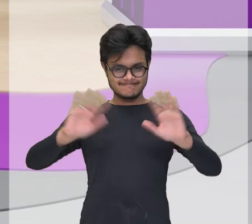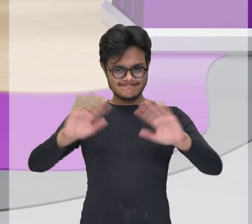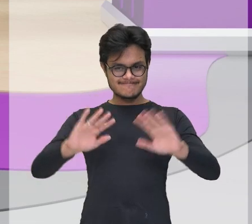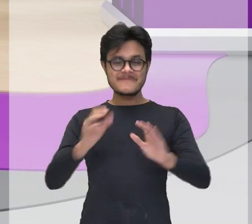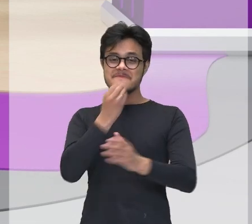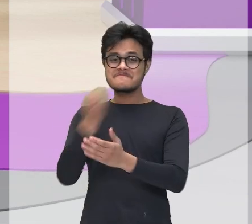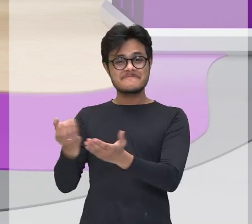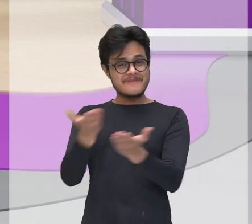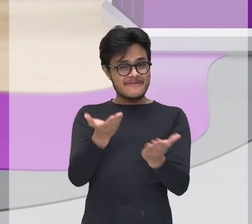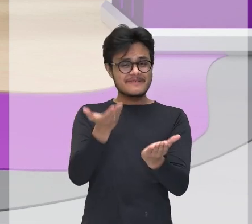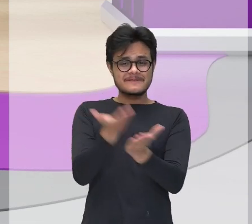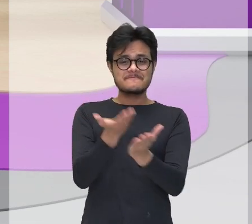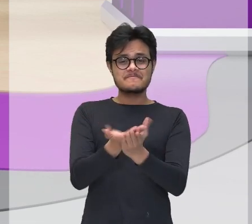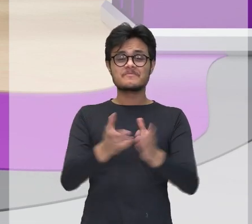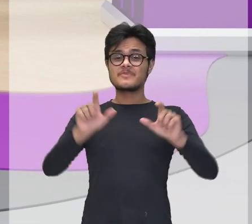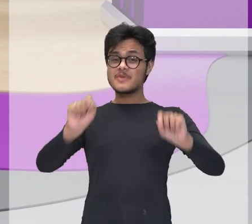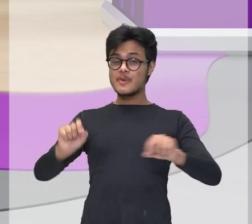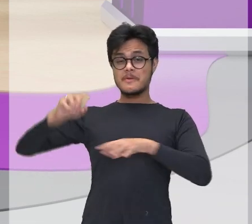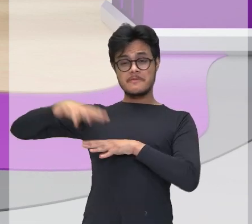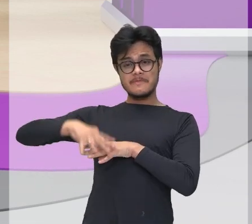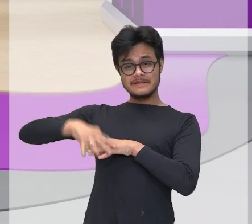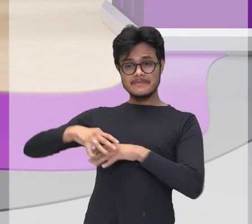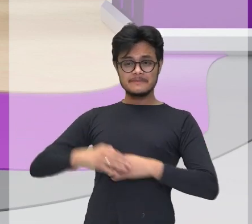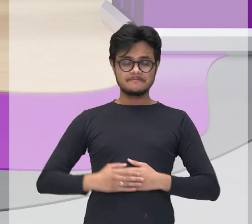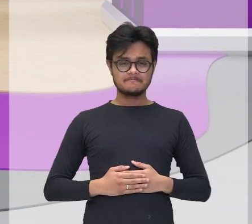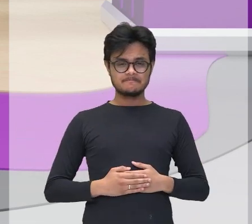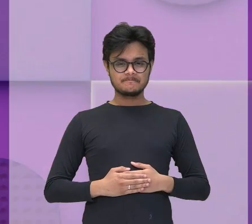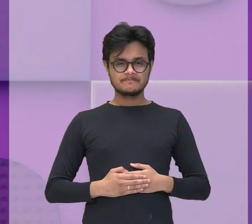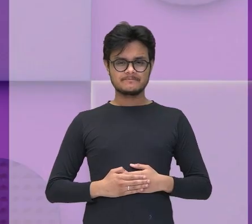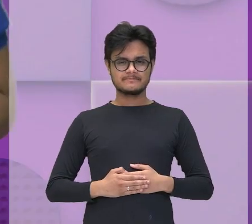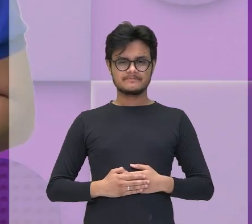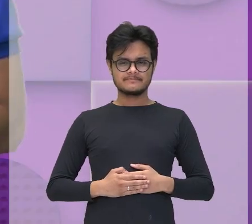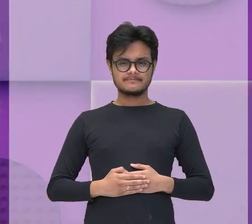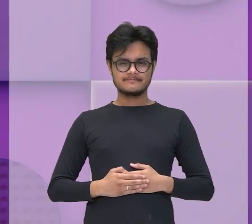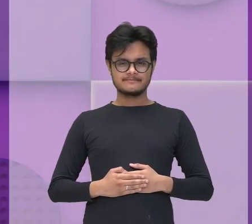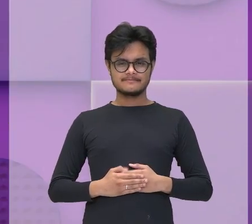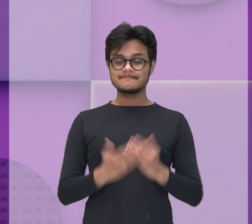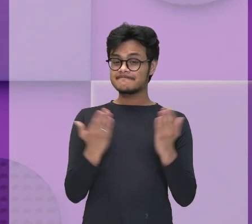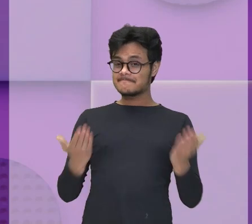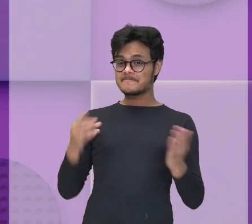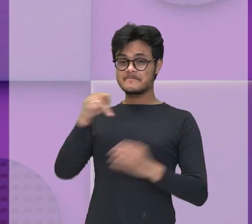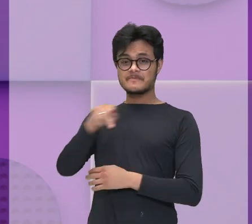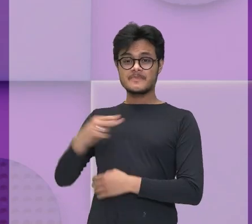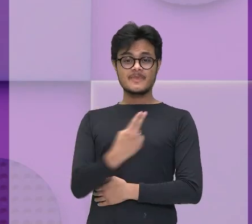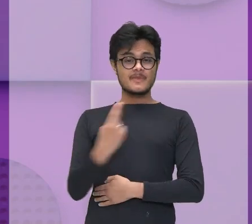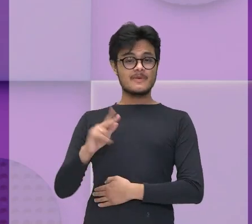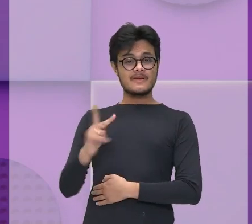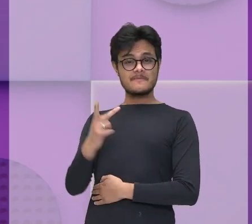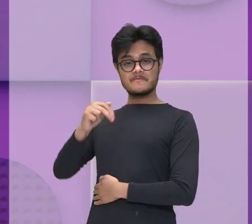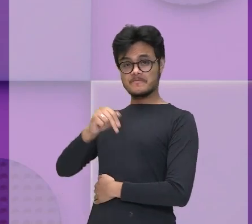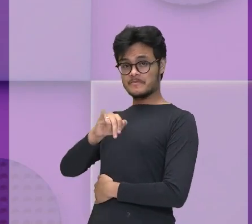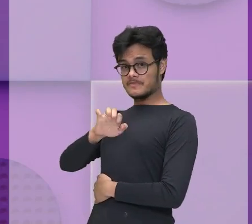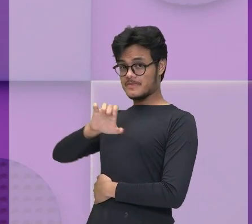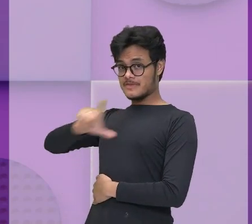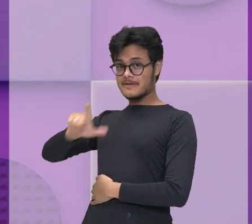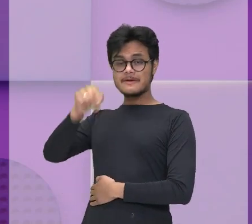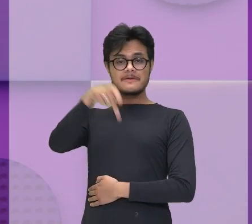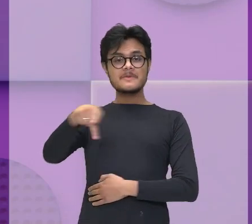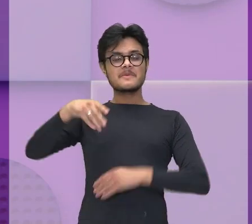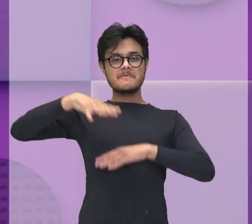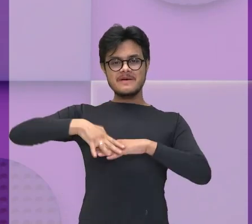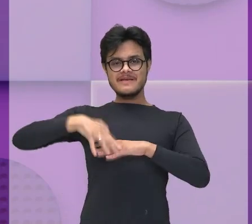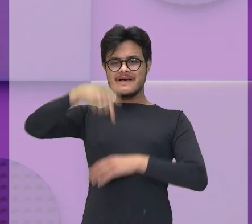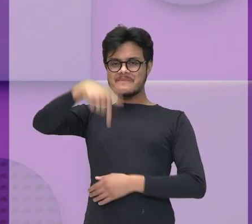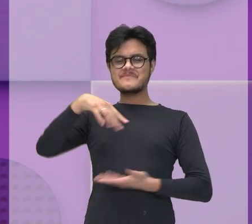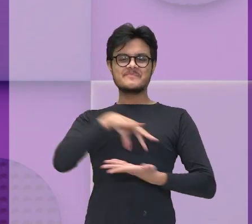Olá, sejam todos bem-vindos a mais uma aula de matemática. Eu sou o professor Aniel Santos, professor de matemática aqui